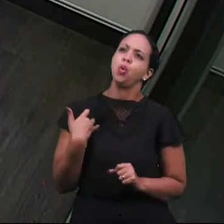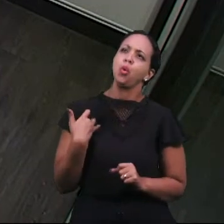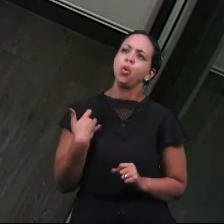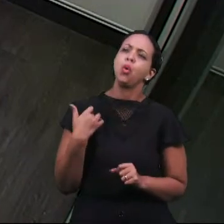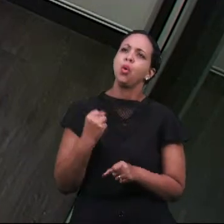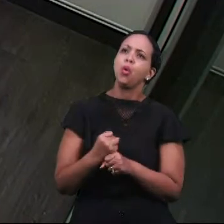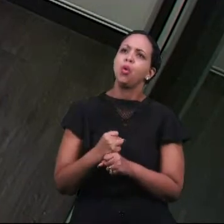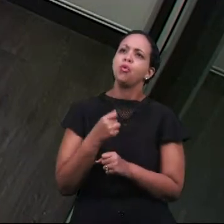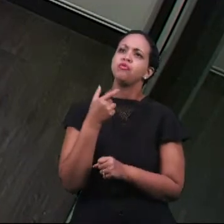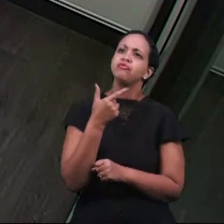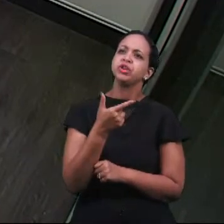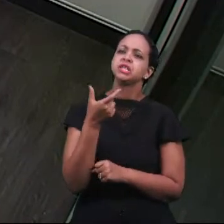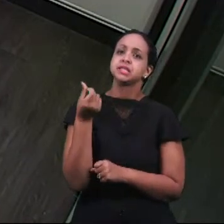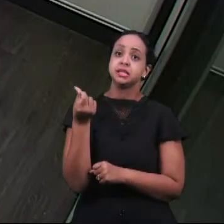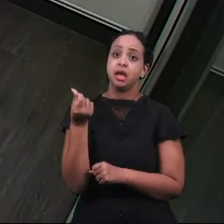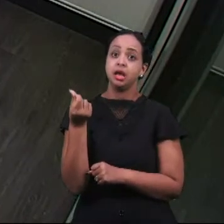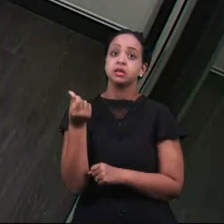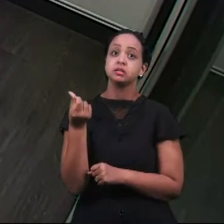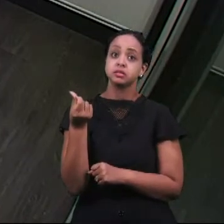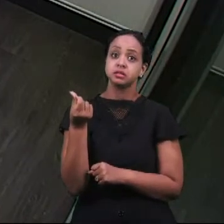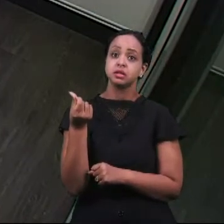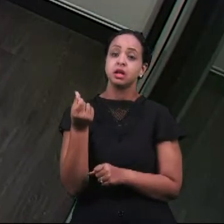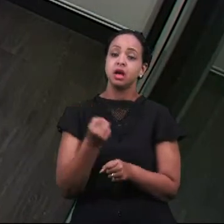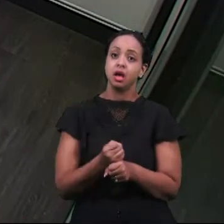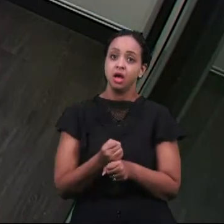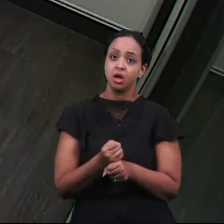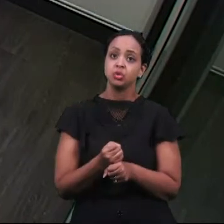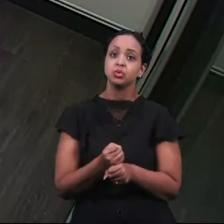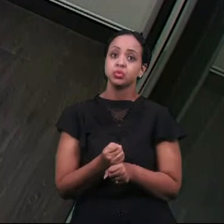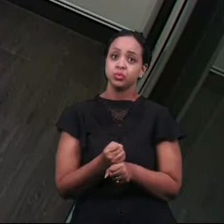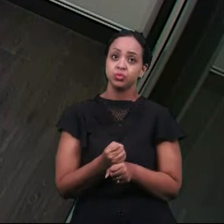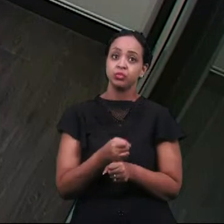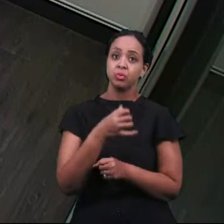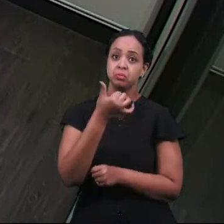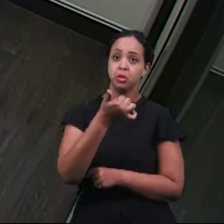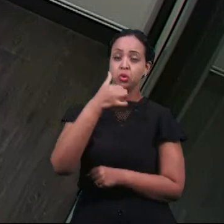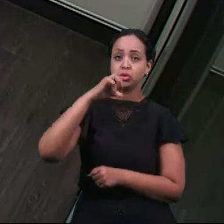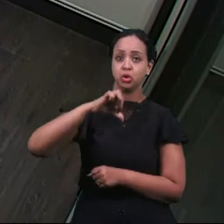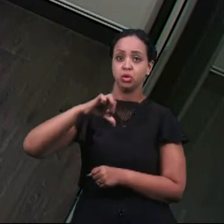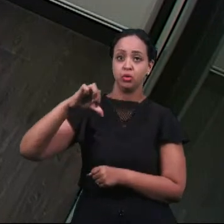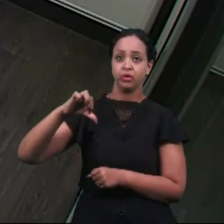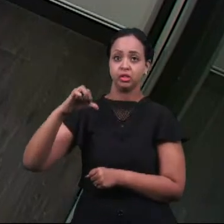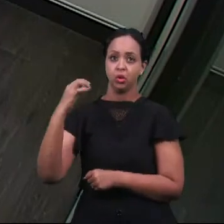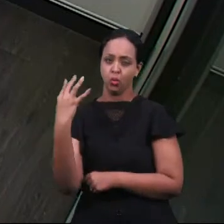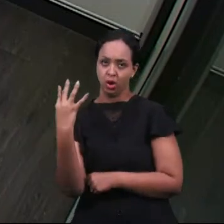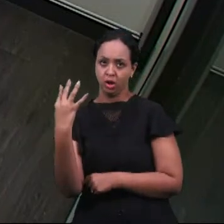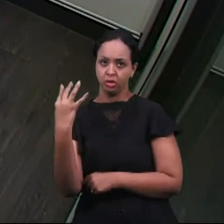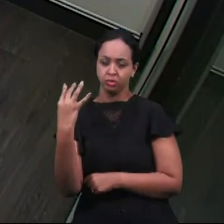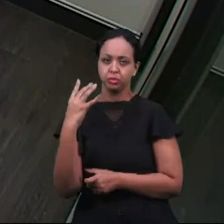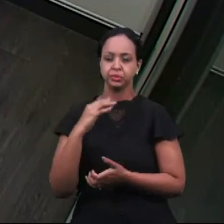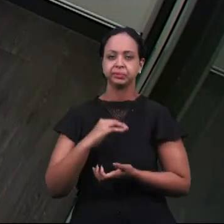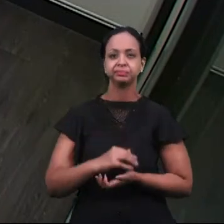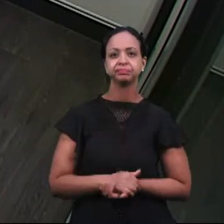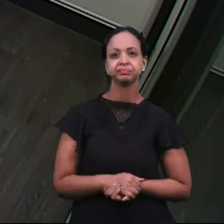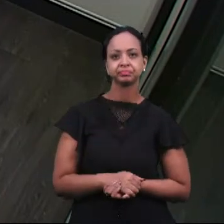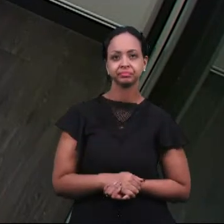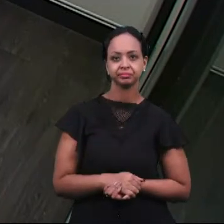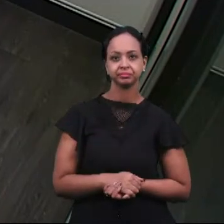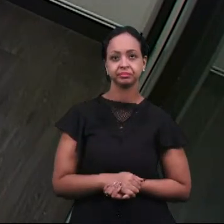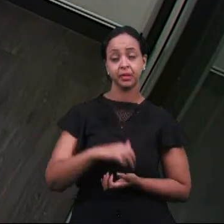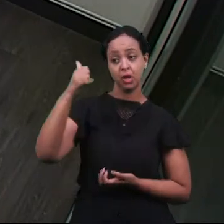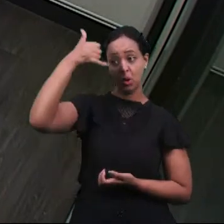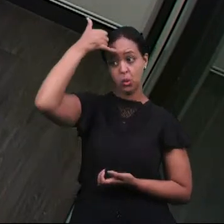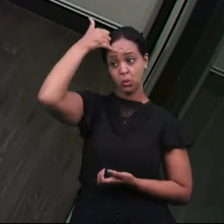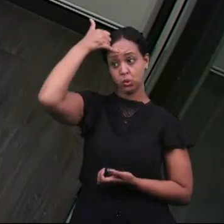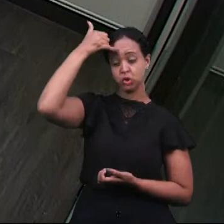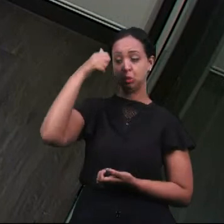foi em 94. Há 26 anos. A ordenação foi em 94. Glória a Jesus. Então, mas